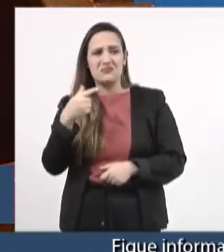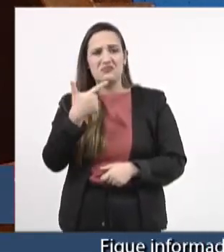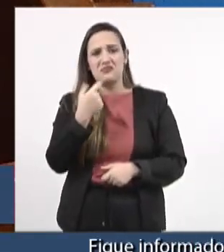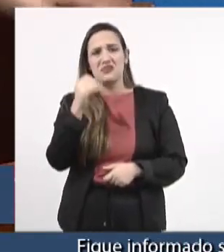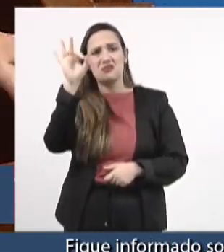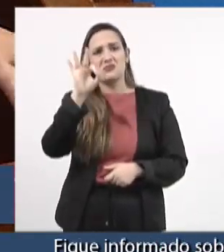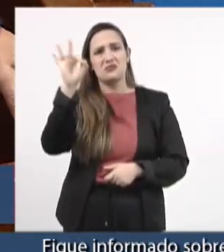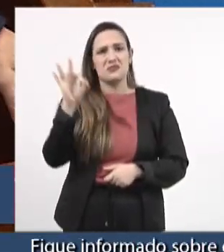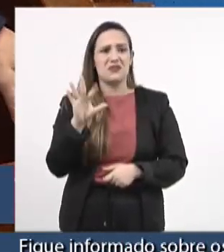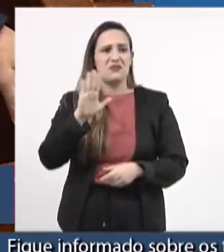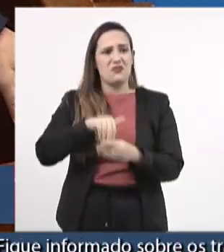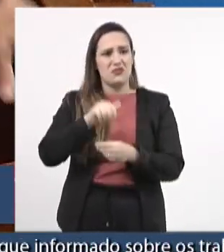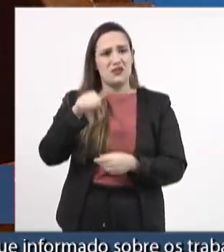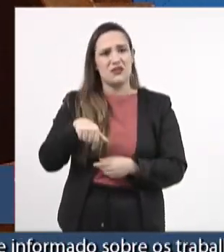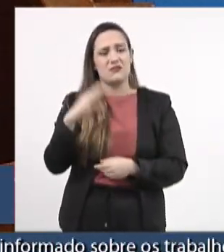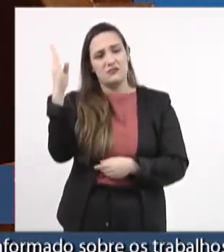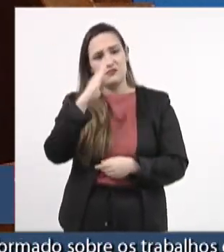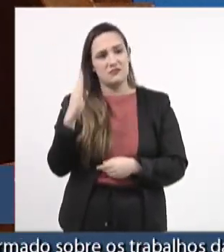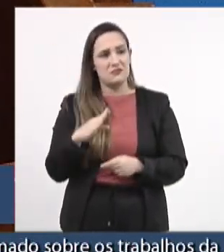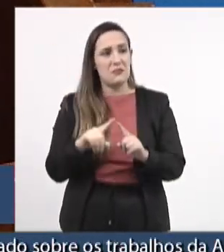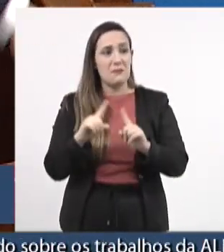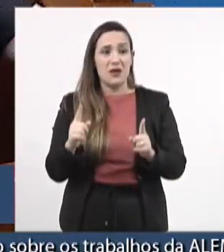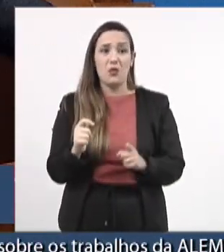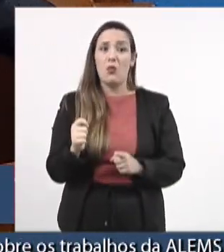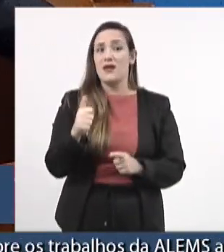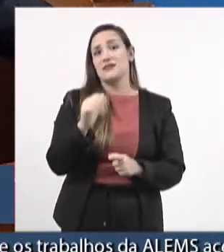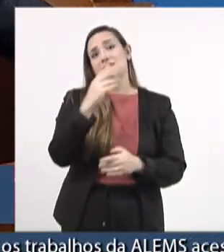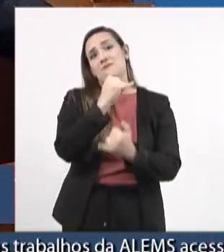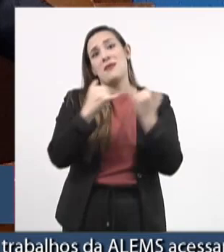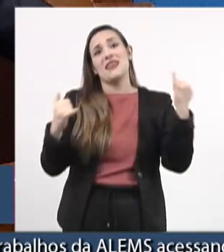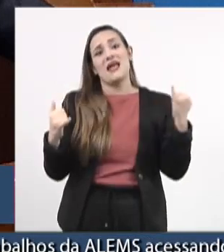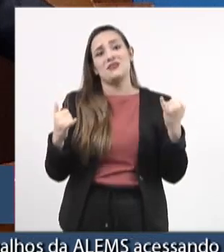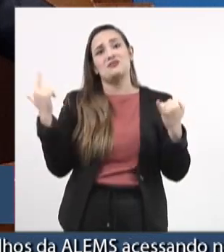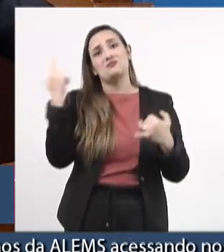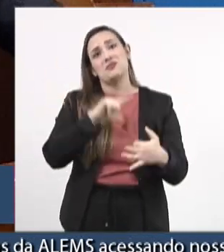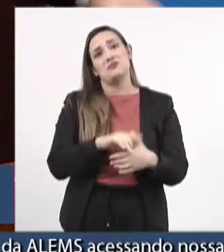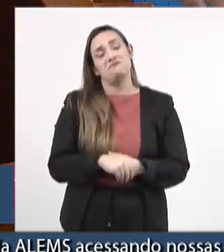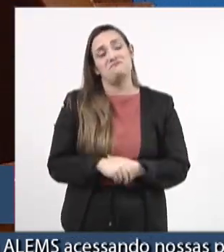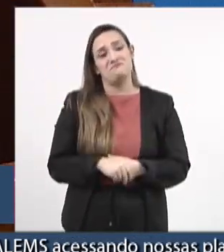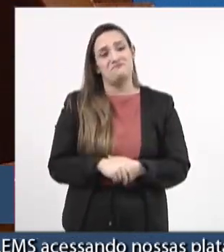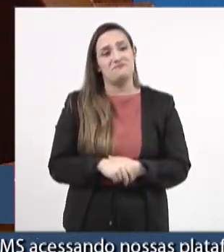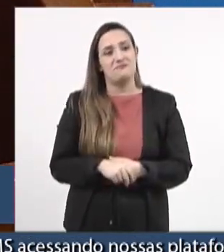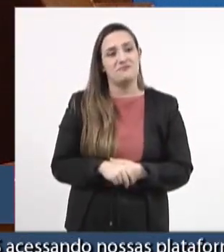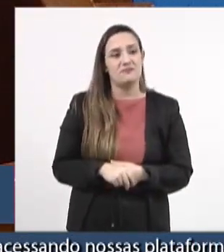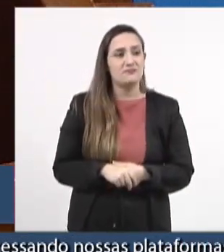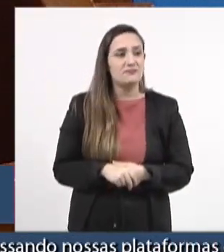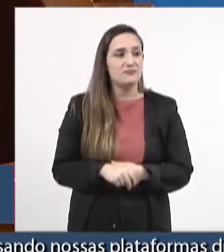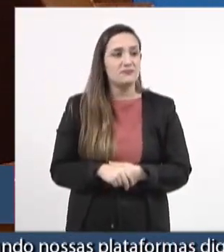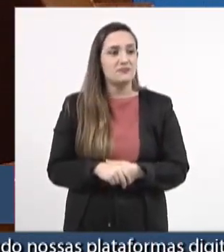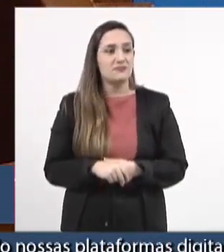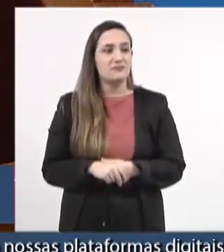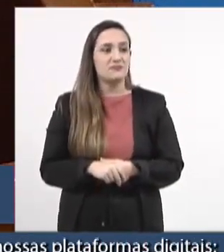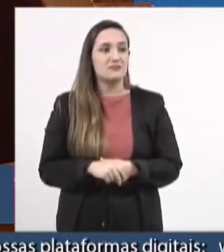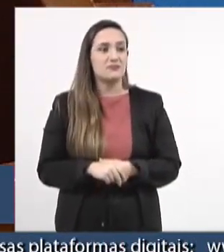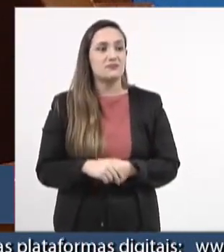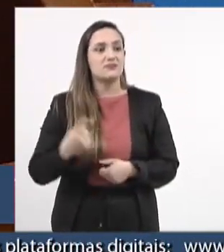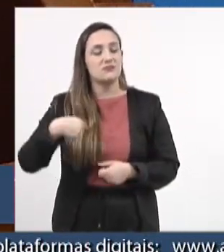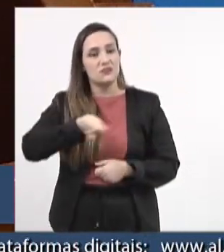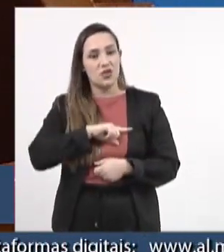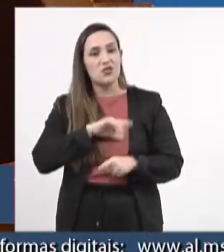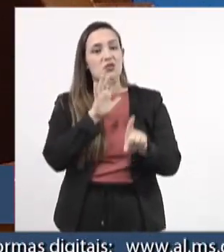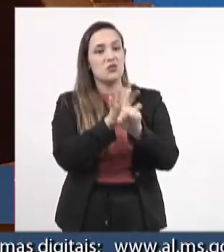20% dos votos no Brasil, e teve quase a metade. Então, a nossa doutrinação ideológica está